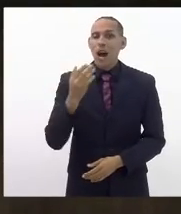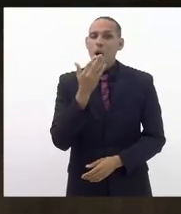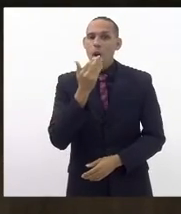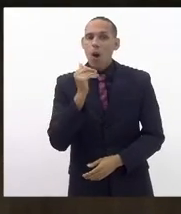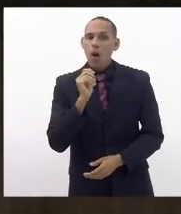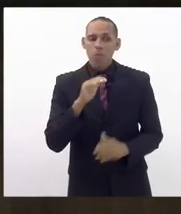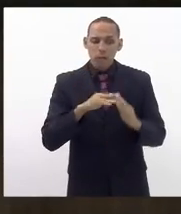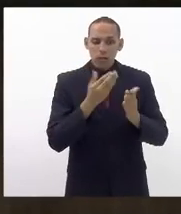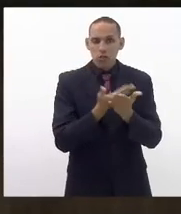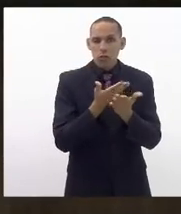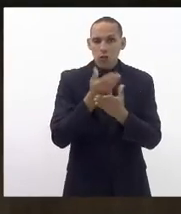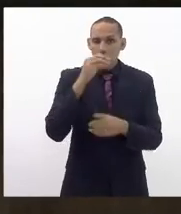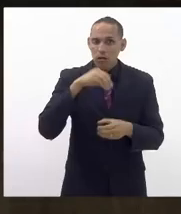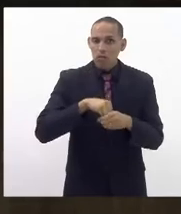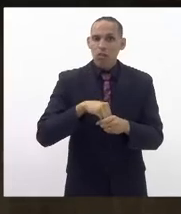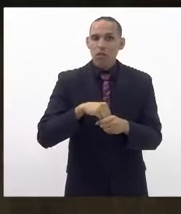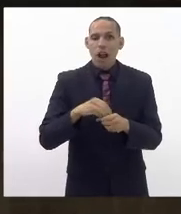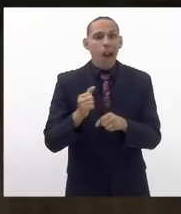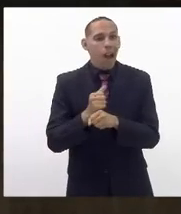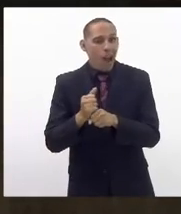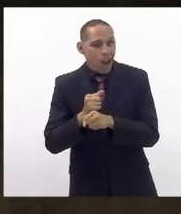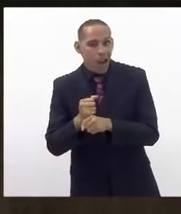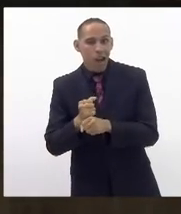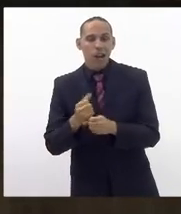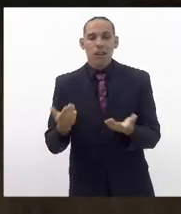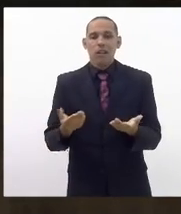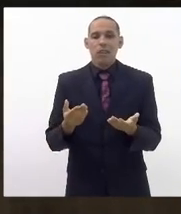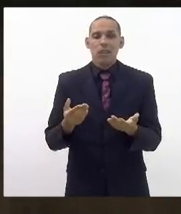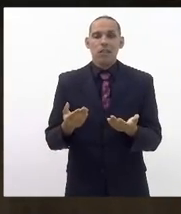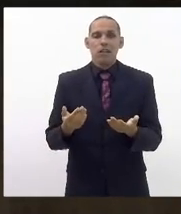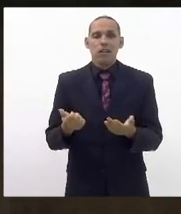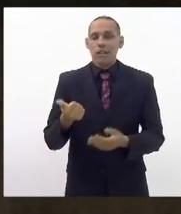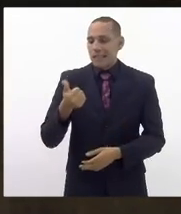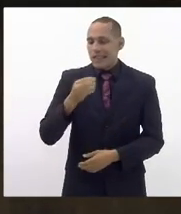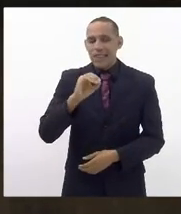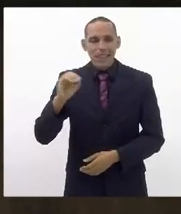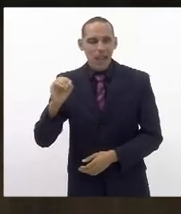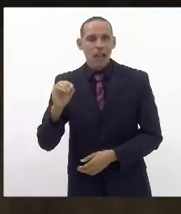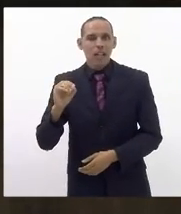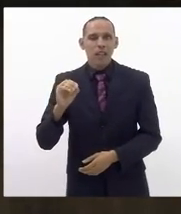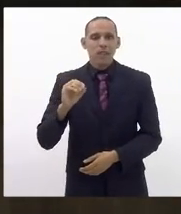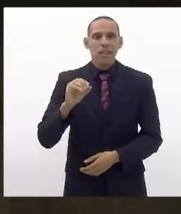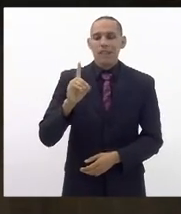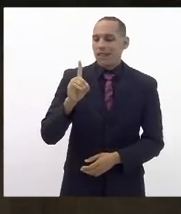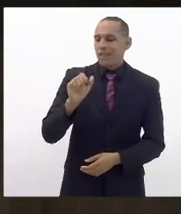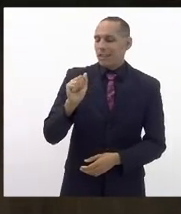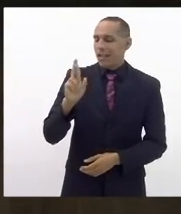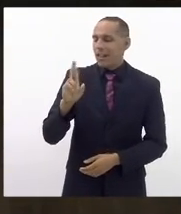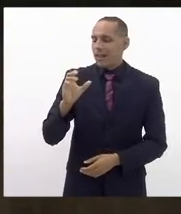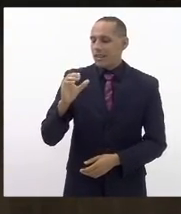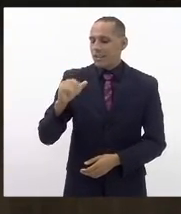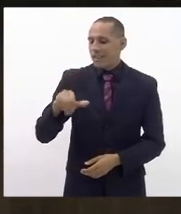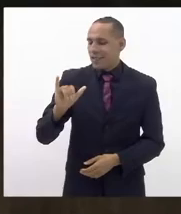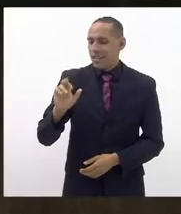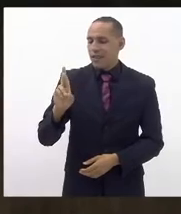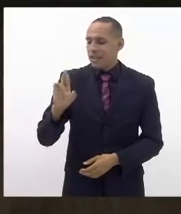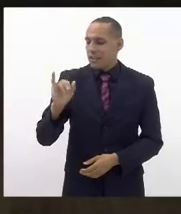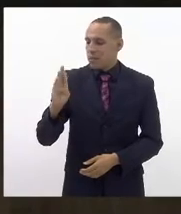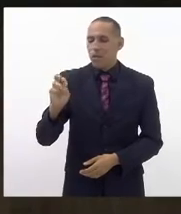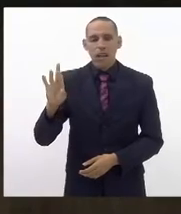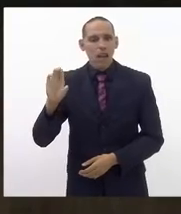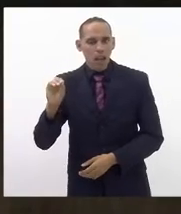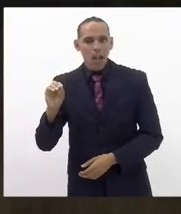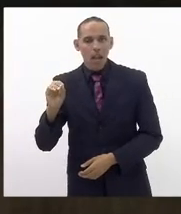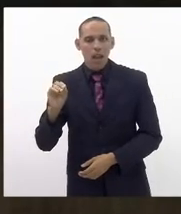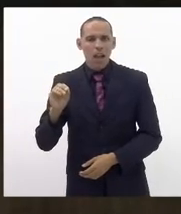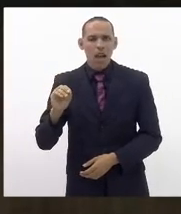escolar. No ano do centenário de Darcy Ribeiro, que quando trouxe o debate do CIEP, enfrentou a discussão